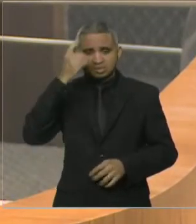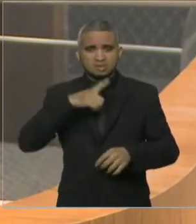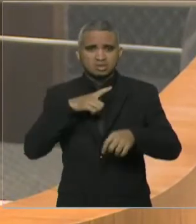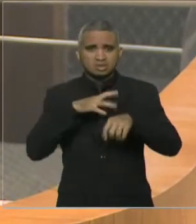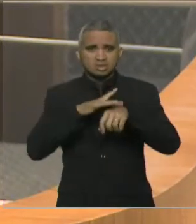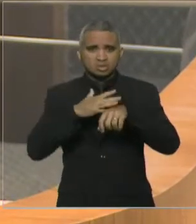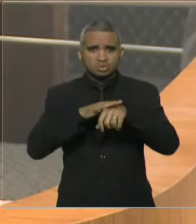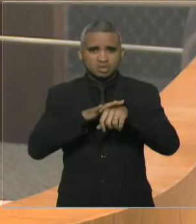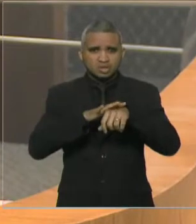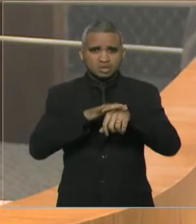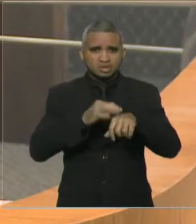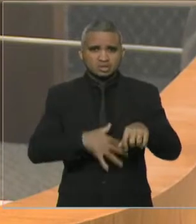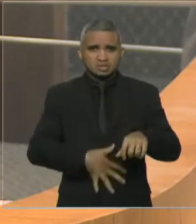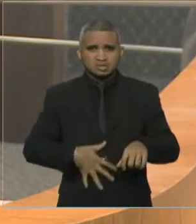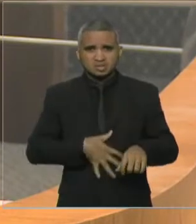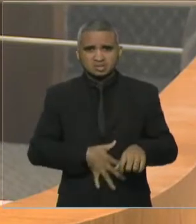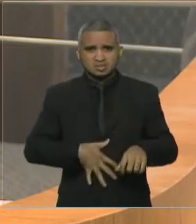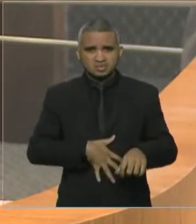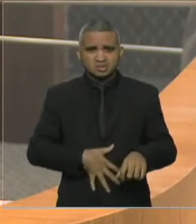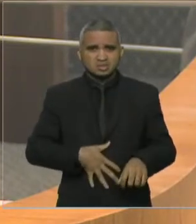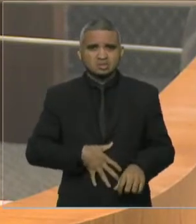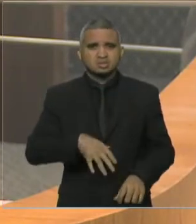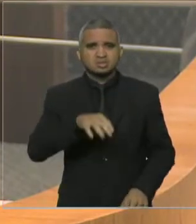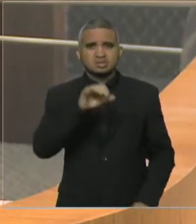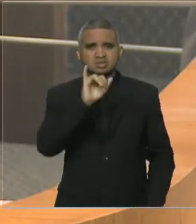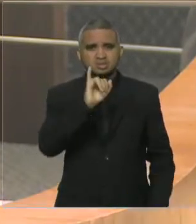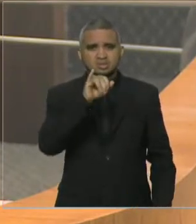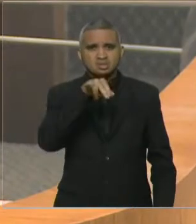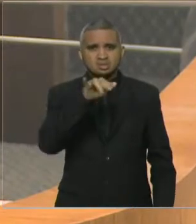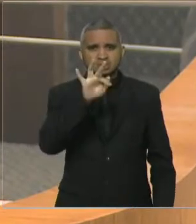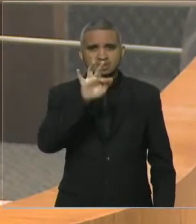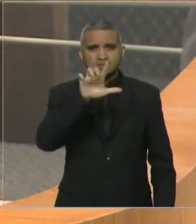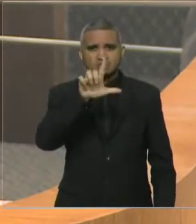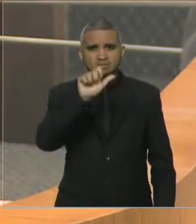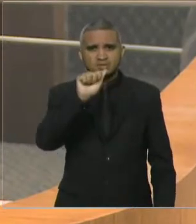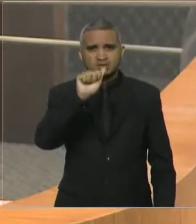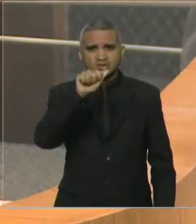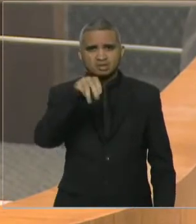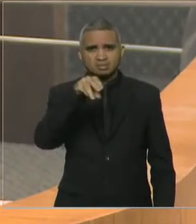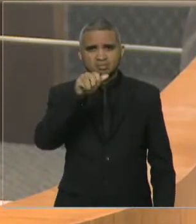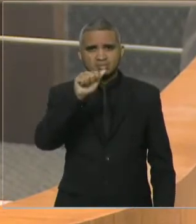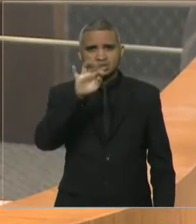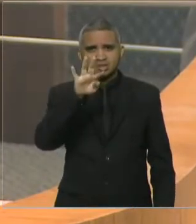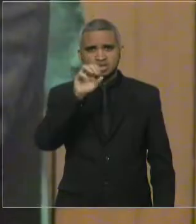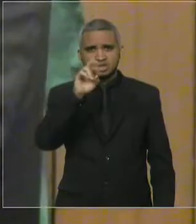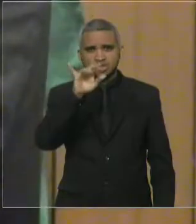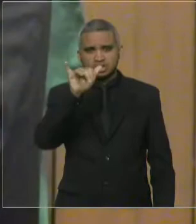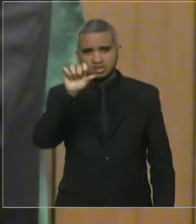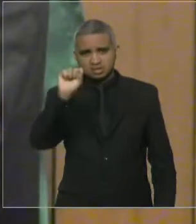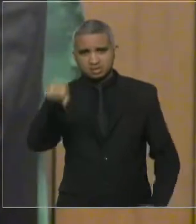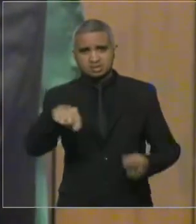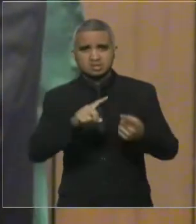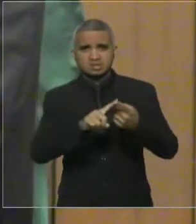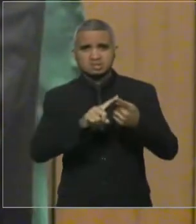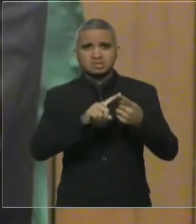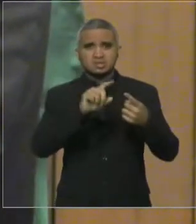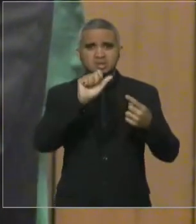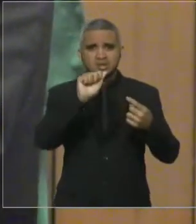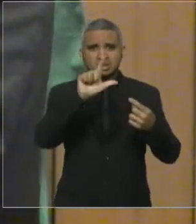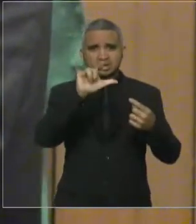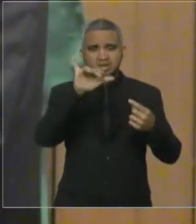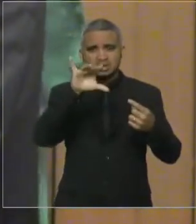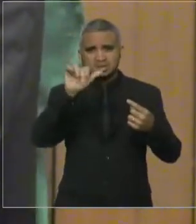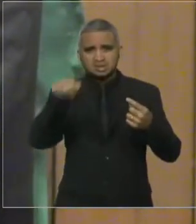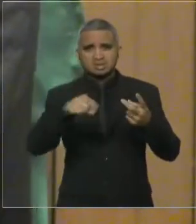Inflamatórias Intestinais, a AMAD. Pude receber a doutora Lícia, a Sandra, Luciana, a Dênia e